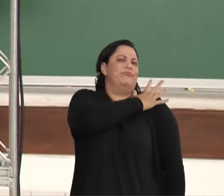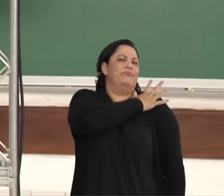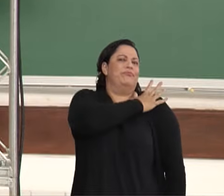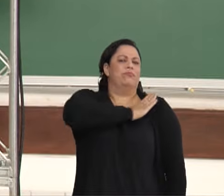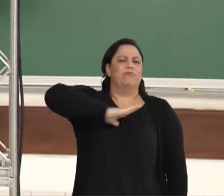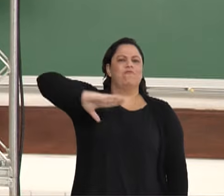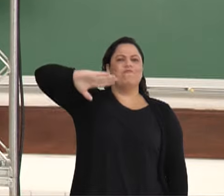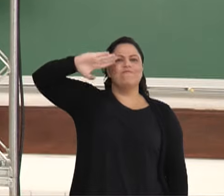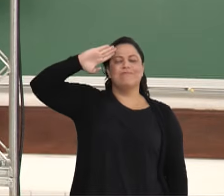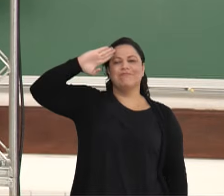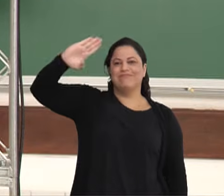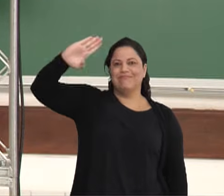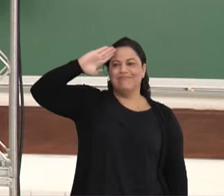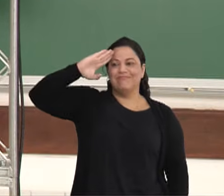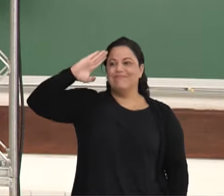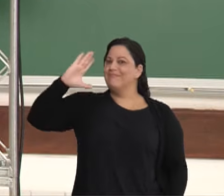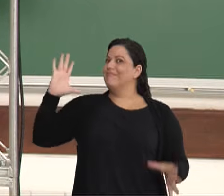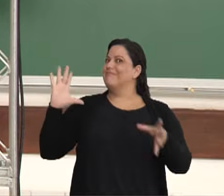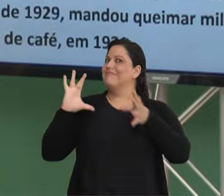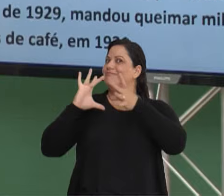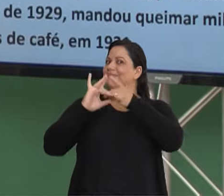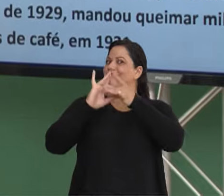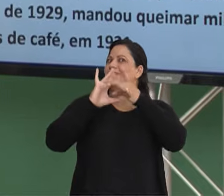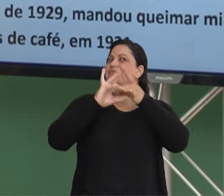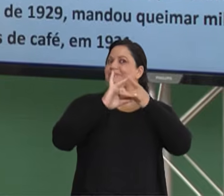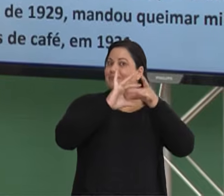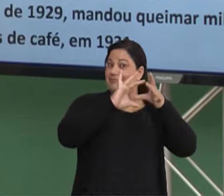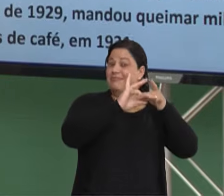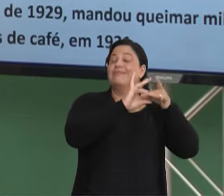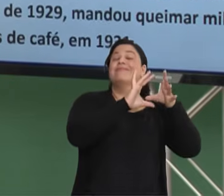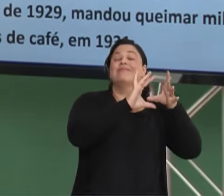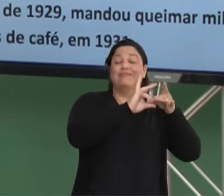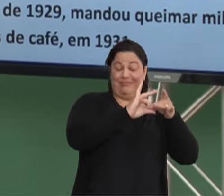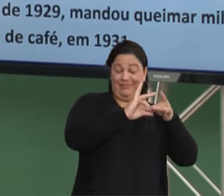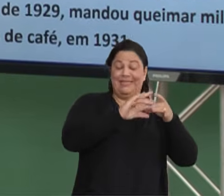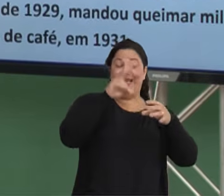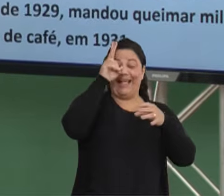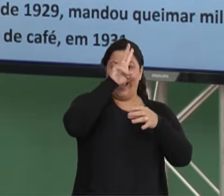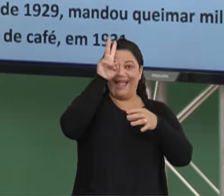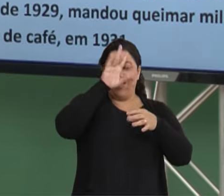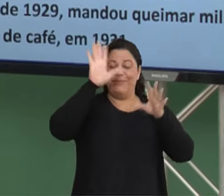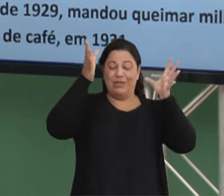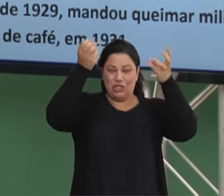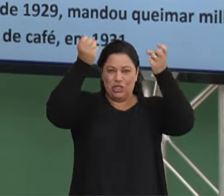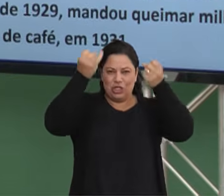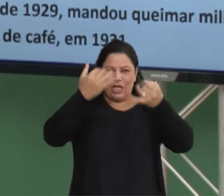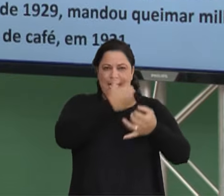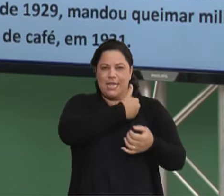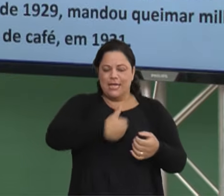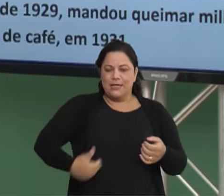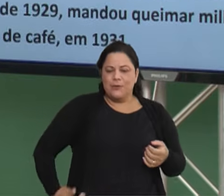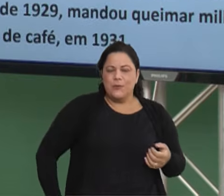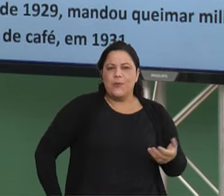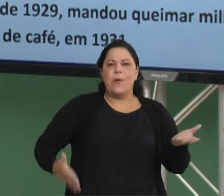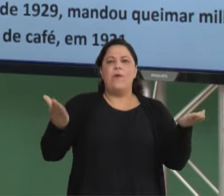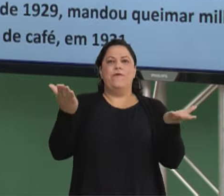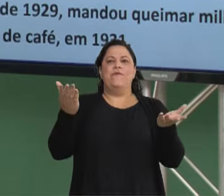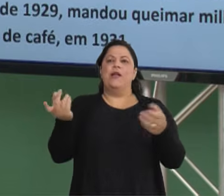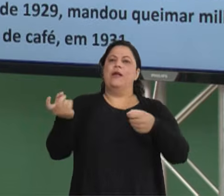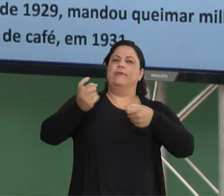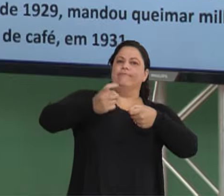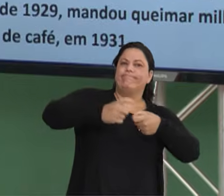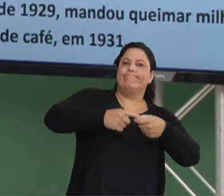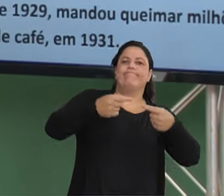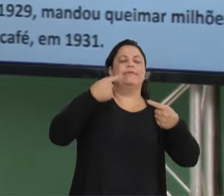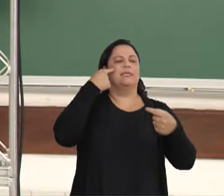poder das oligarquias, que questionavam aquele poder das oligarquias e queriam um governo muito mais voltado à população. Lembra